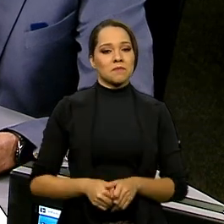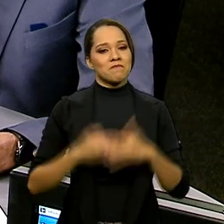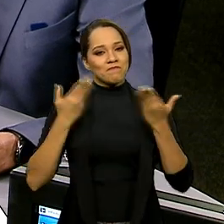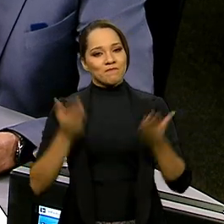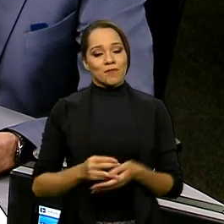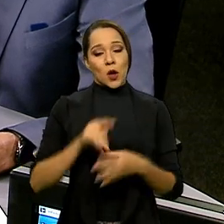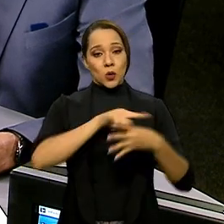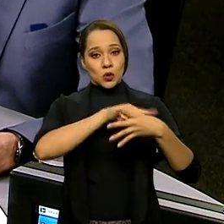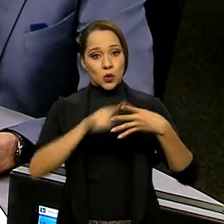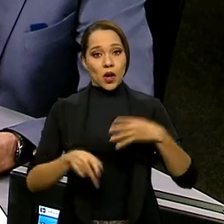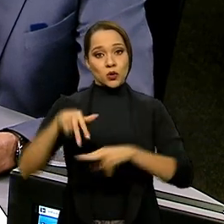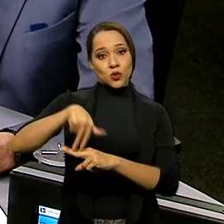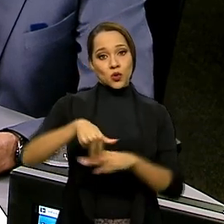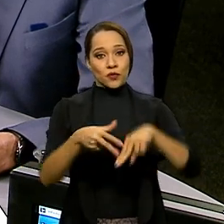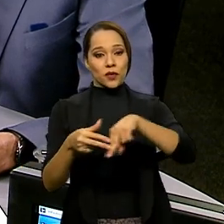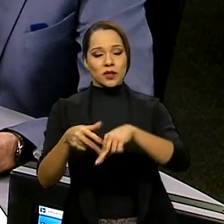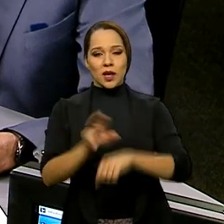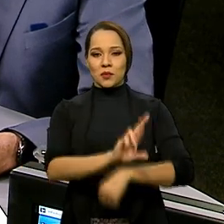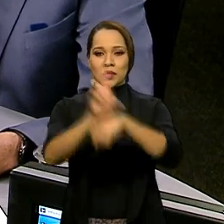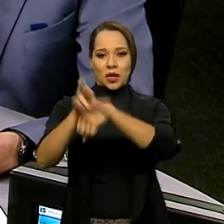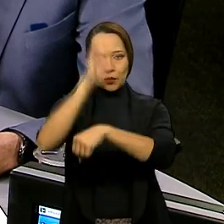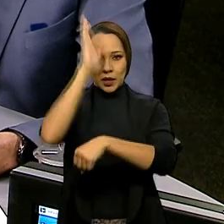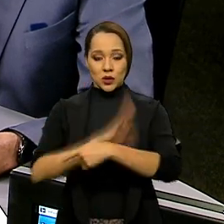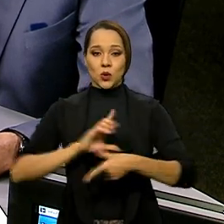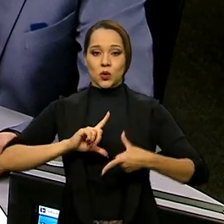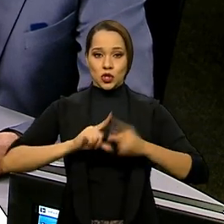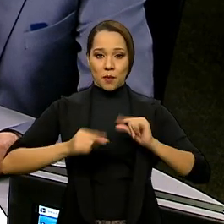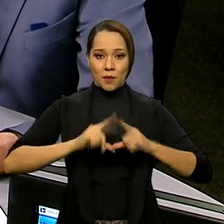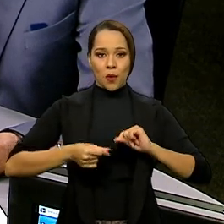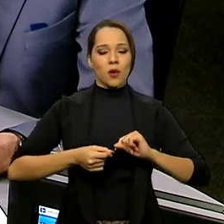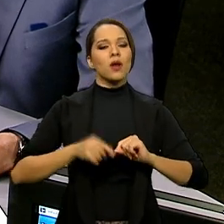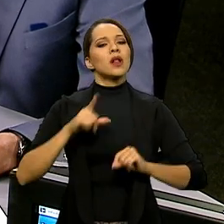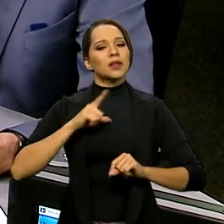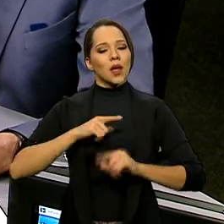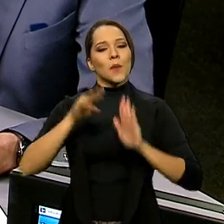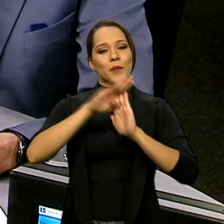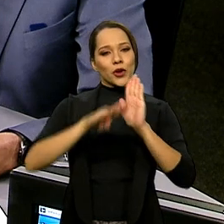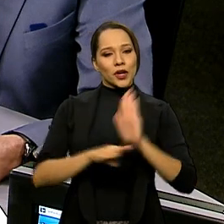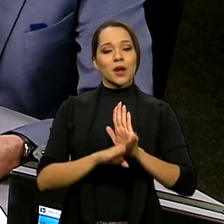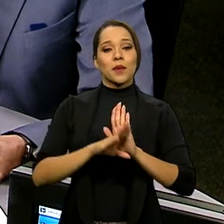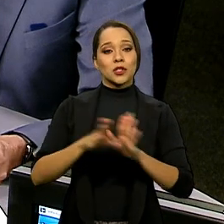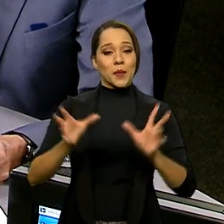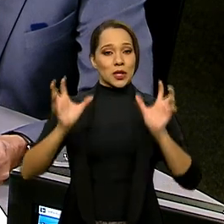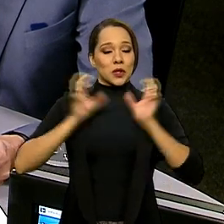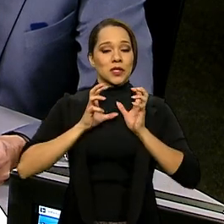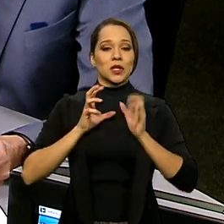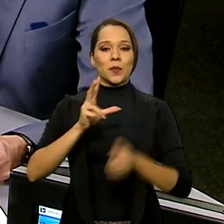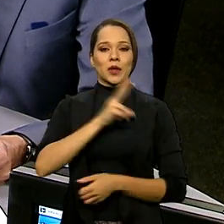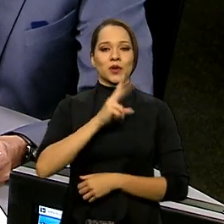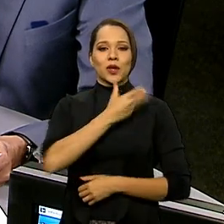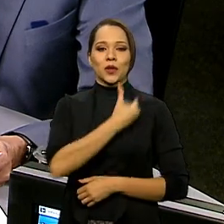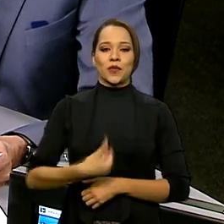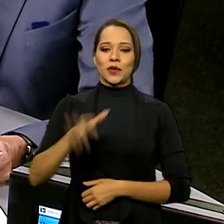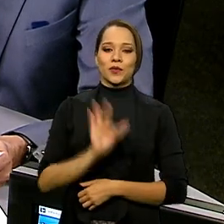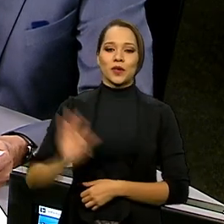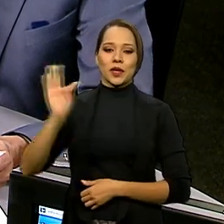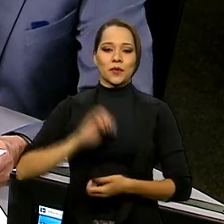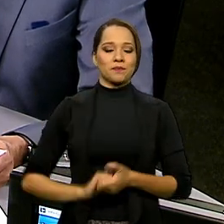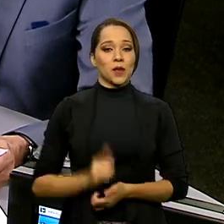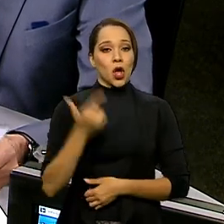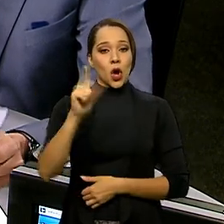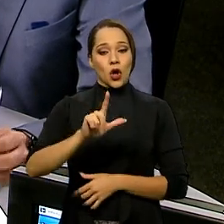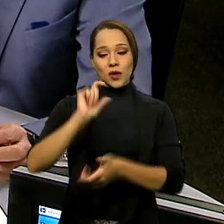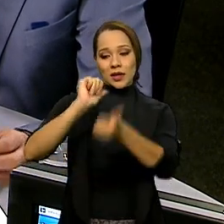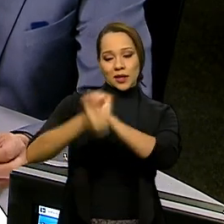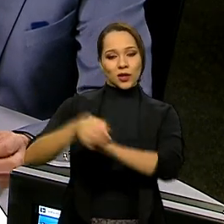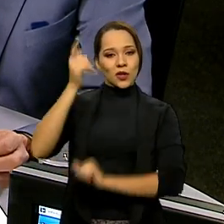os 4 surfistas que representaram o Brasil no Japão integram o programa de patrocínio individual do governo federal. Outro atleta